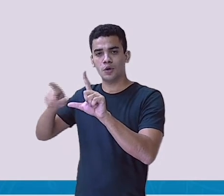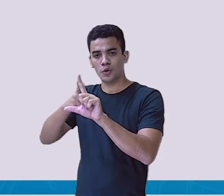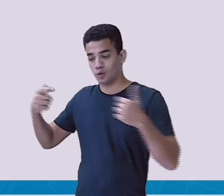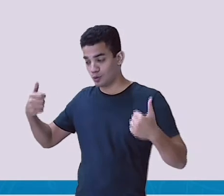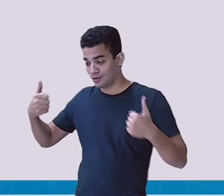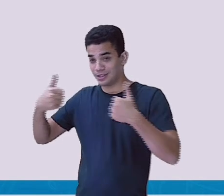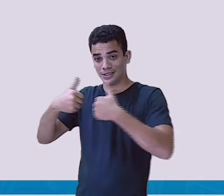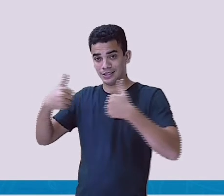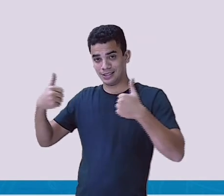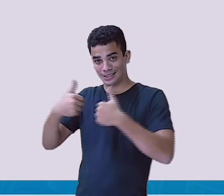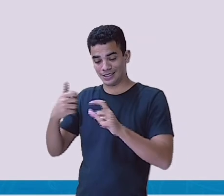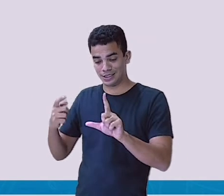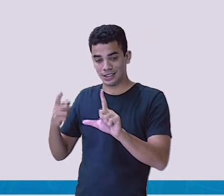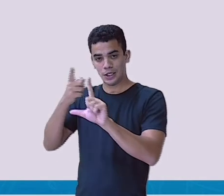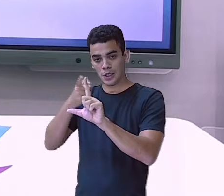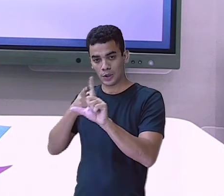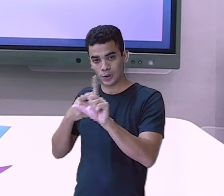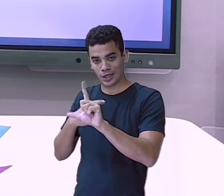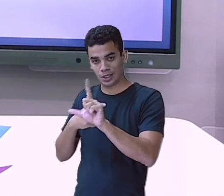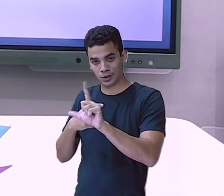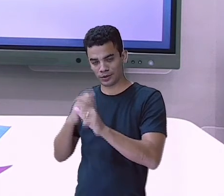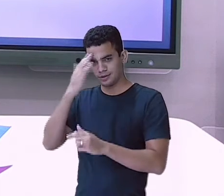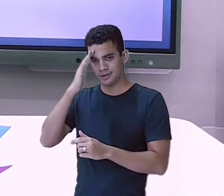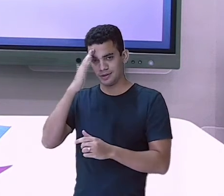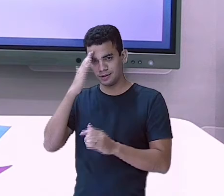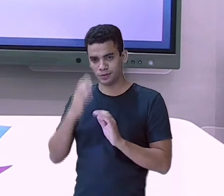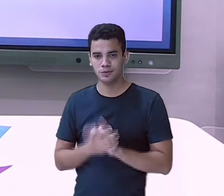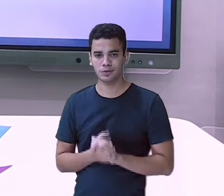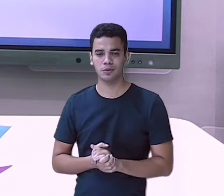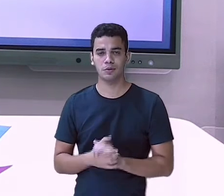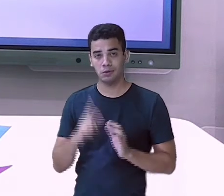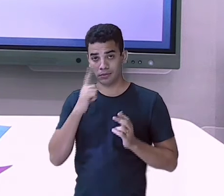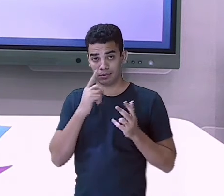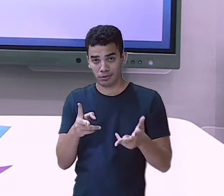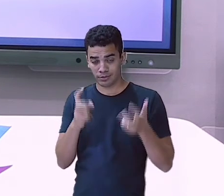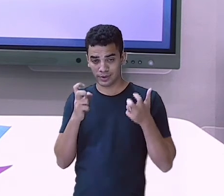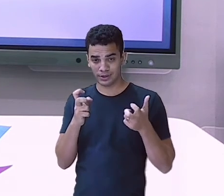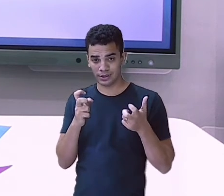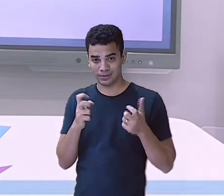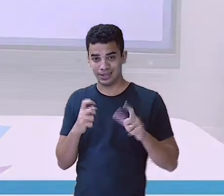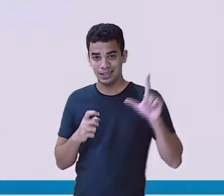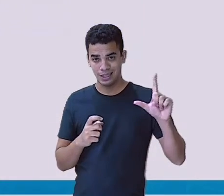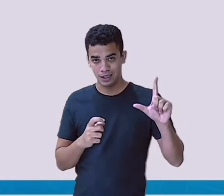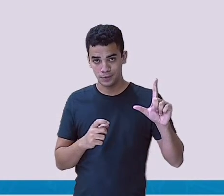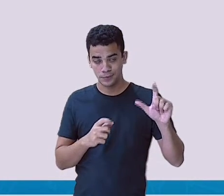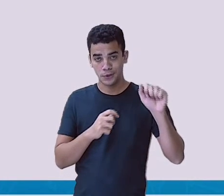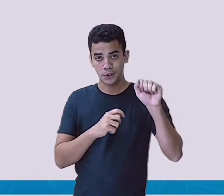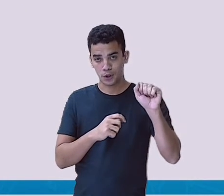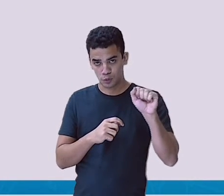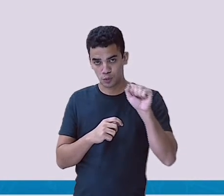adjacente ao lado. Então, ficou lado, ângulo, ângulo.